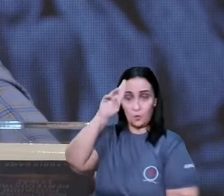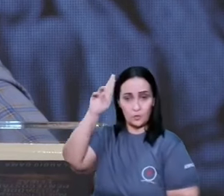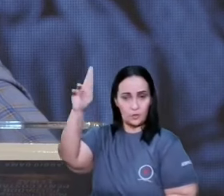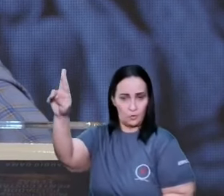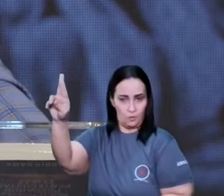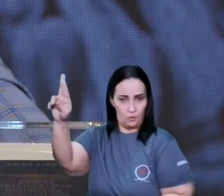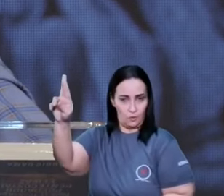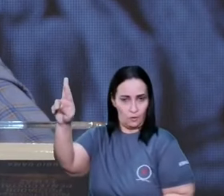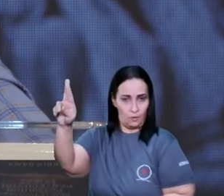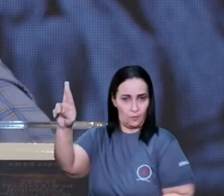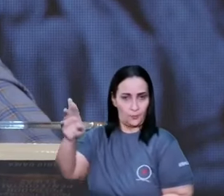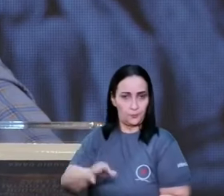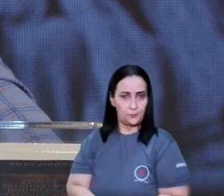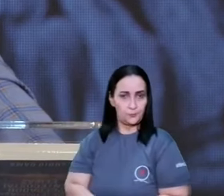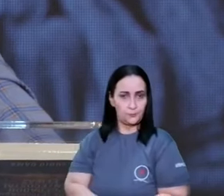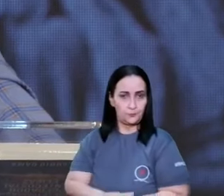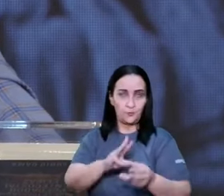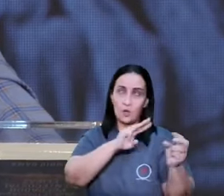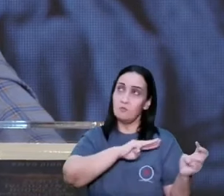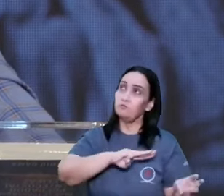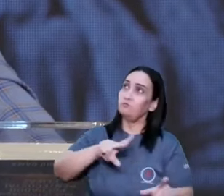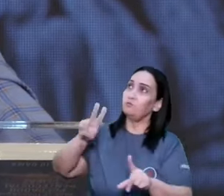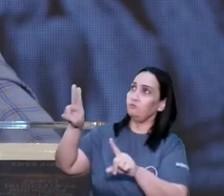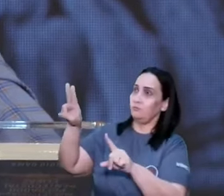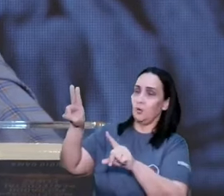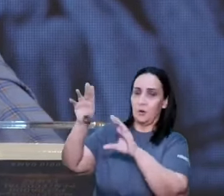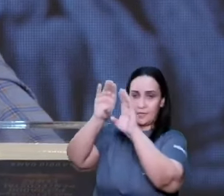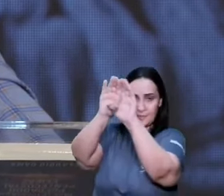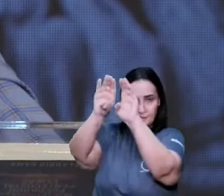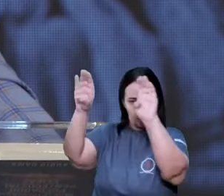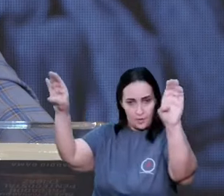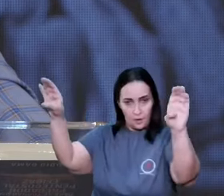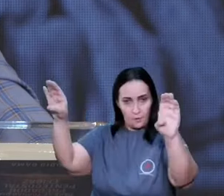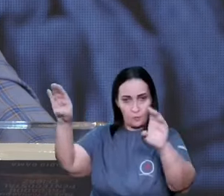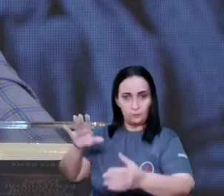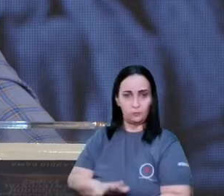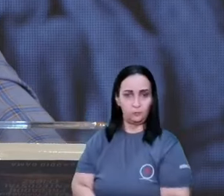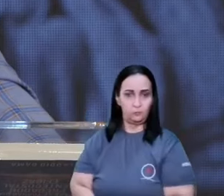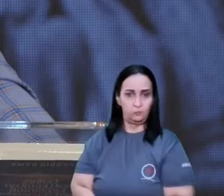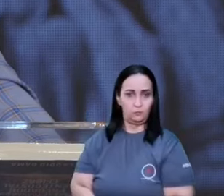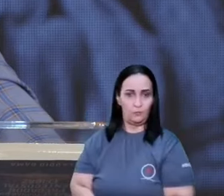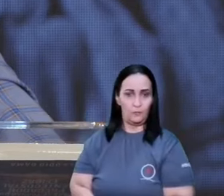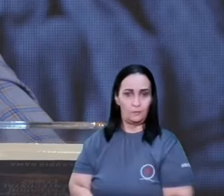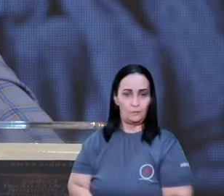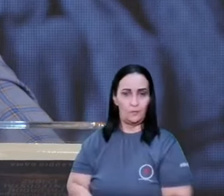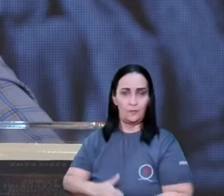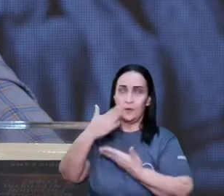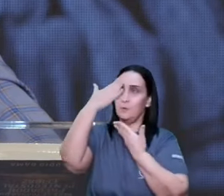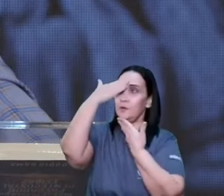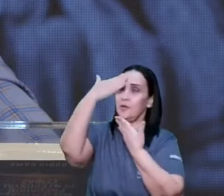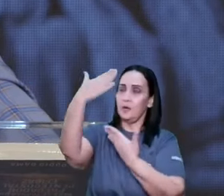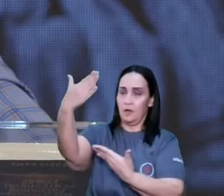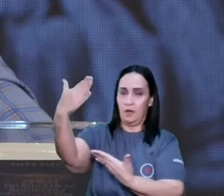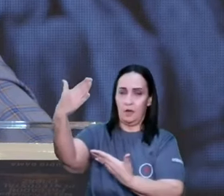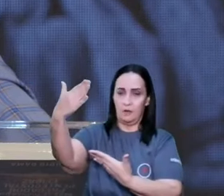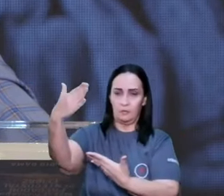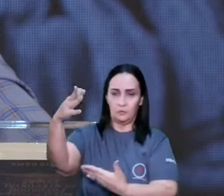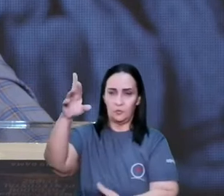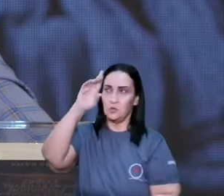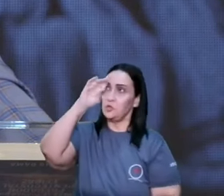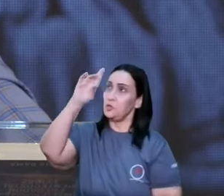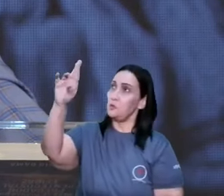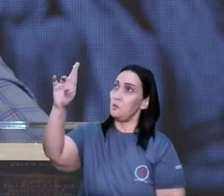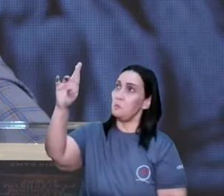olhamos pro céu e dizemos falamos Eu Te Amo Eu Te Agradeço o Senhor é